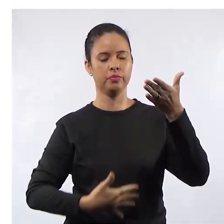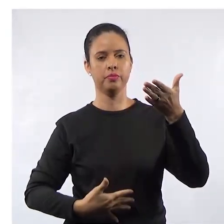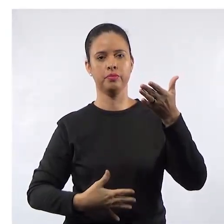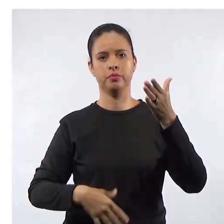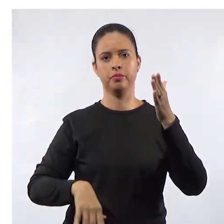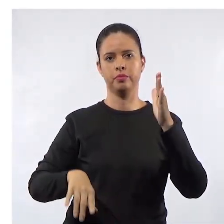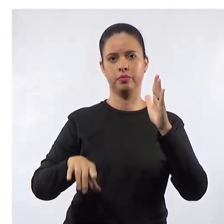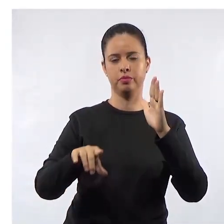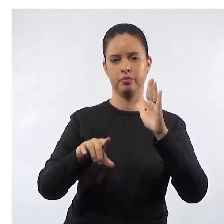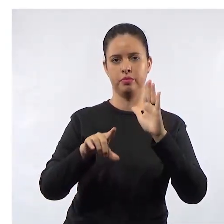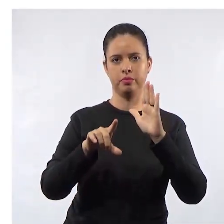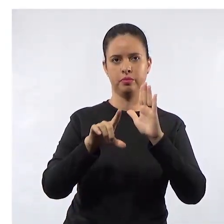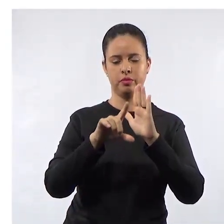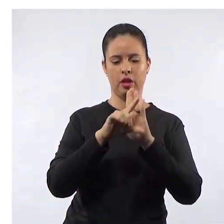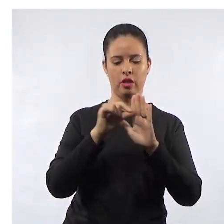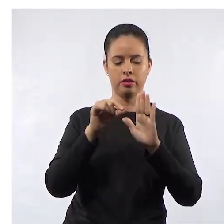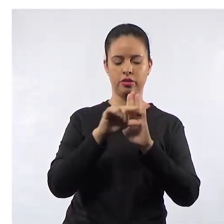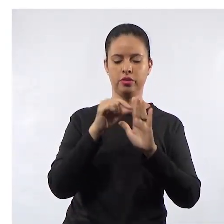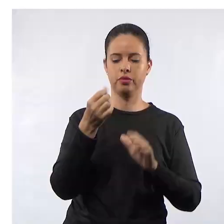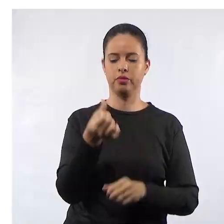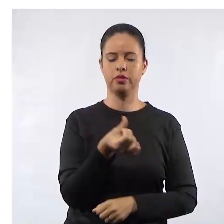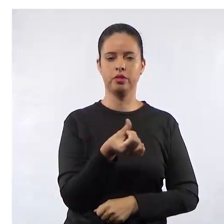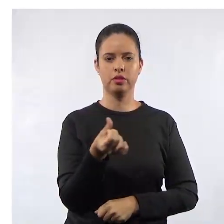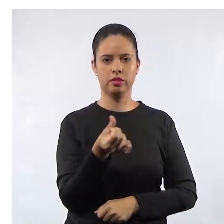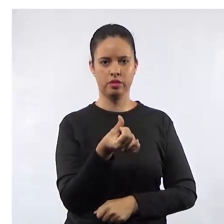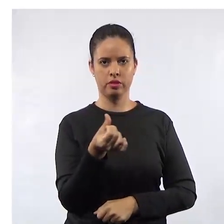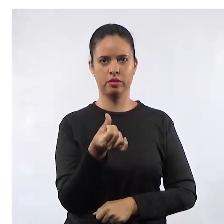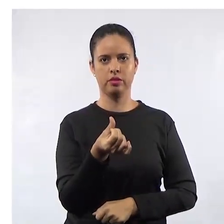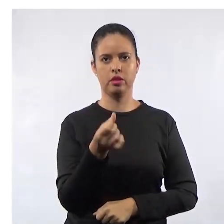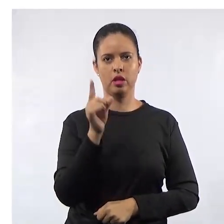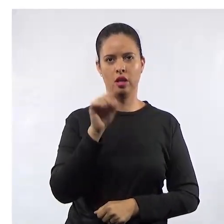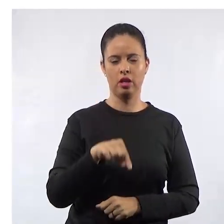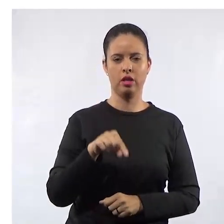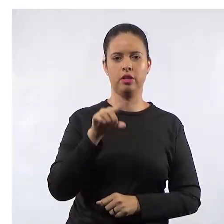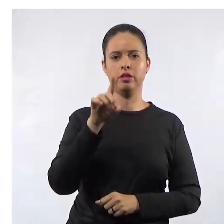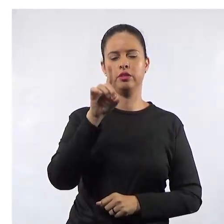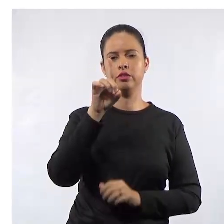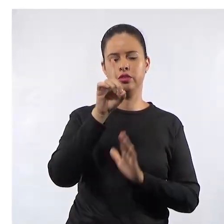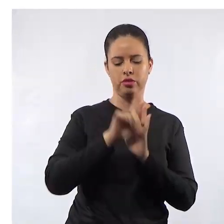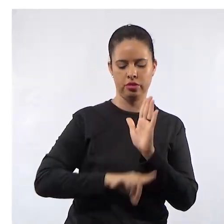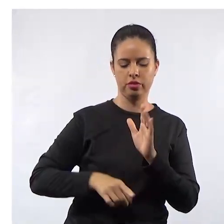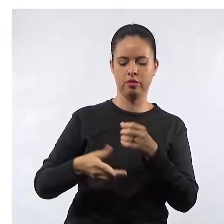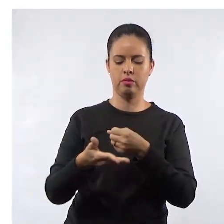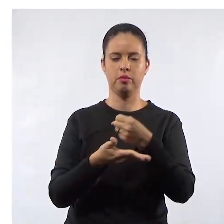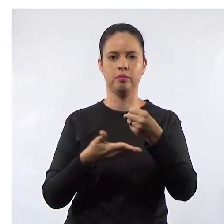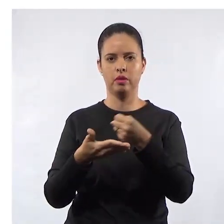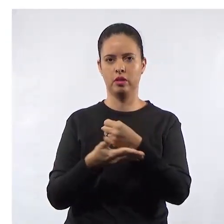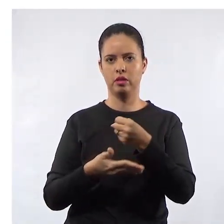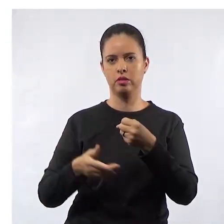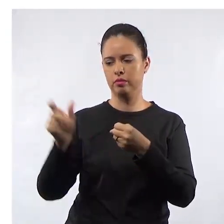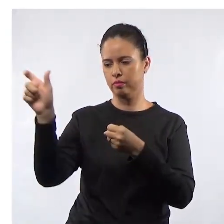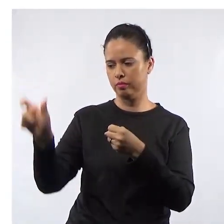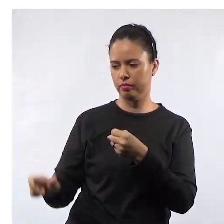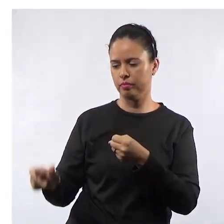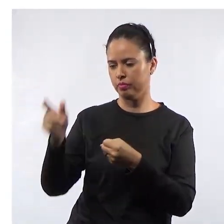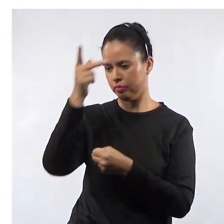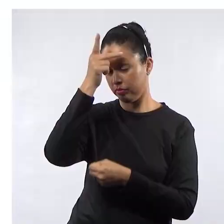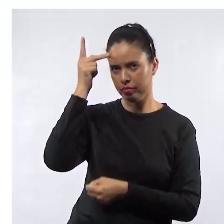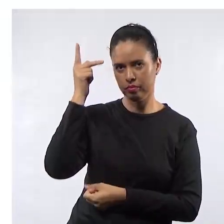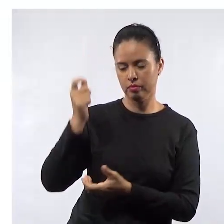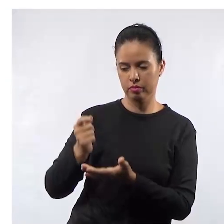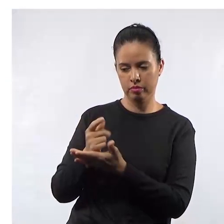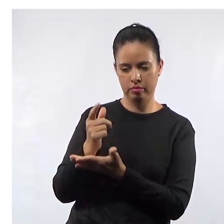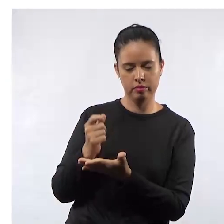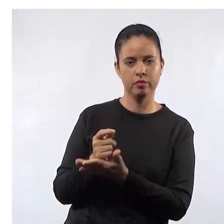exemplificativo, tá certo? Aqui no artigo 6º, percebo, são direitos básicos do